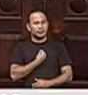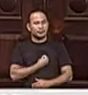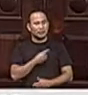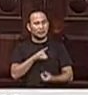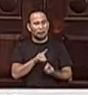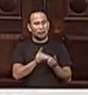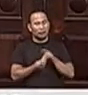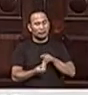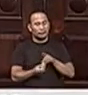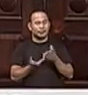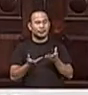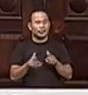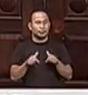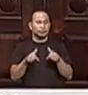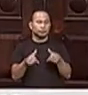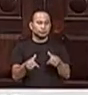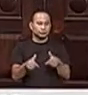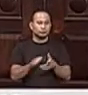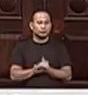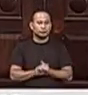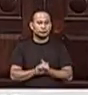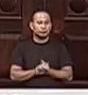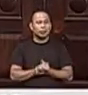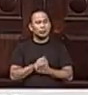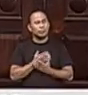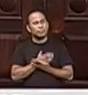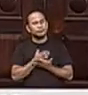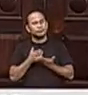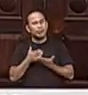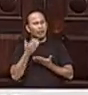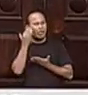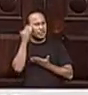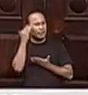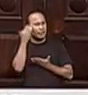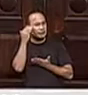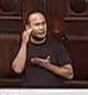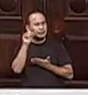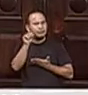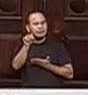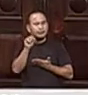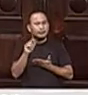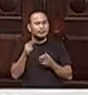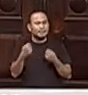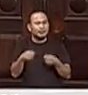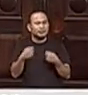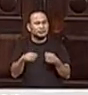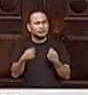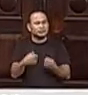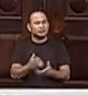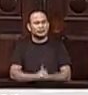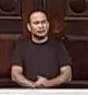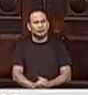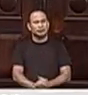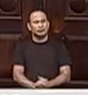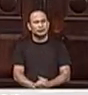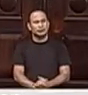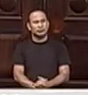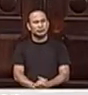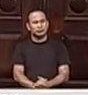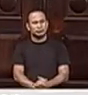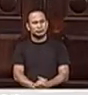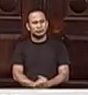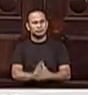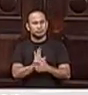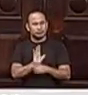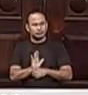a iniciativa a partir do entendimento de que deveria a